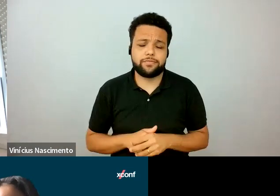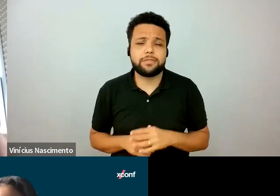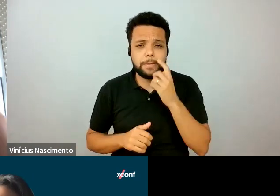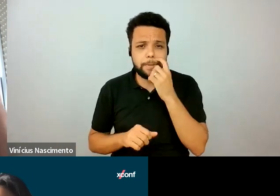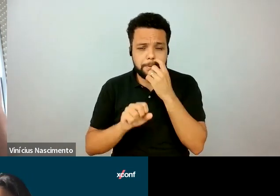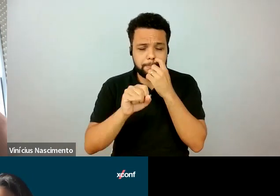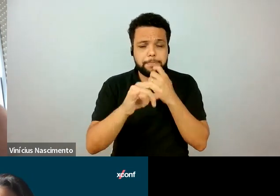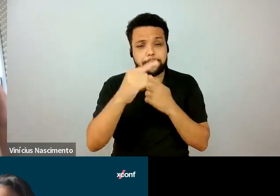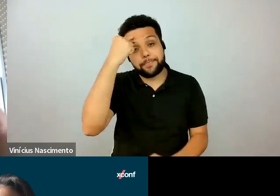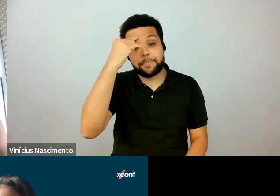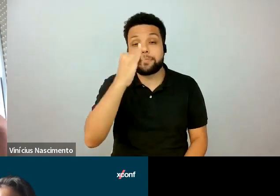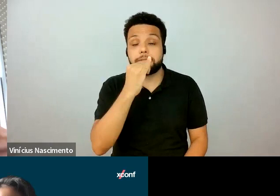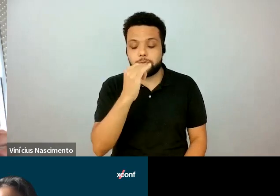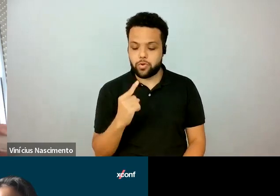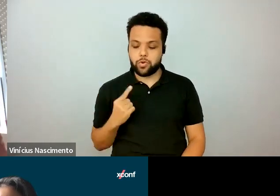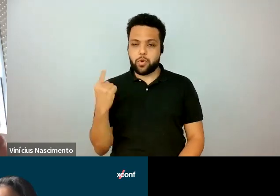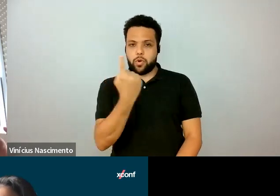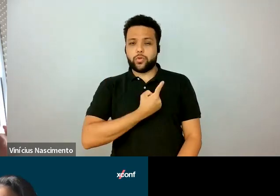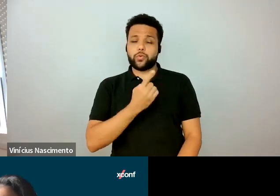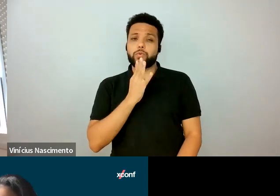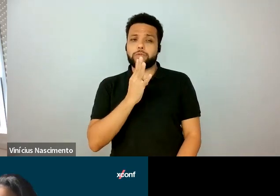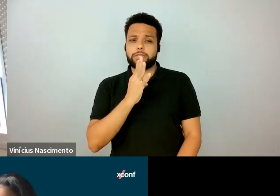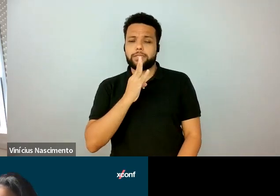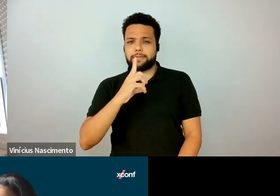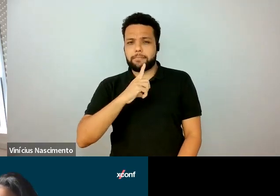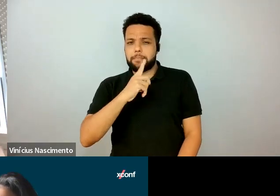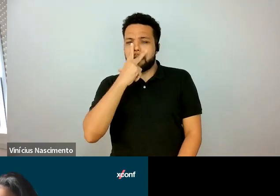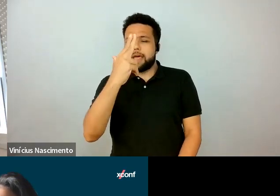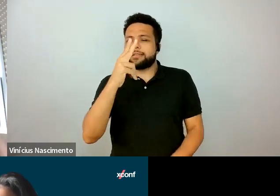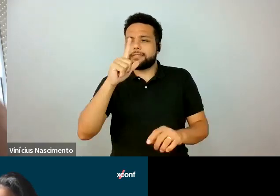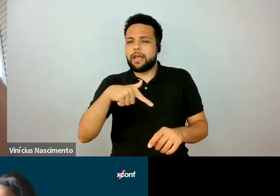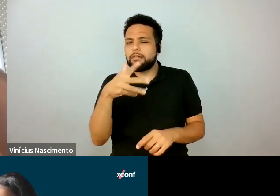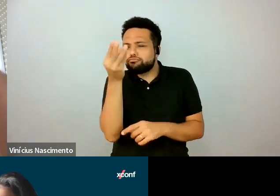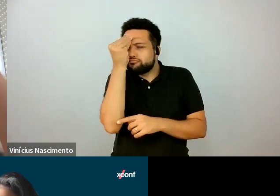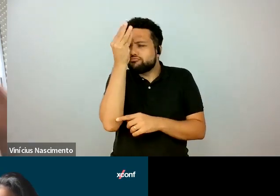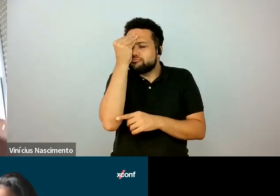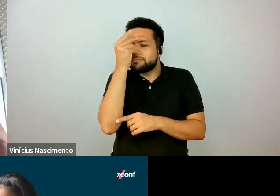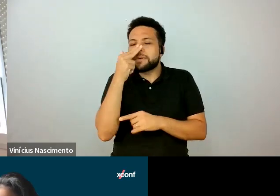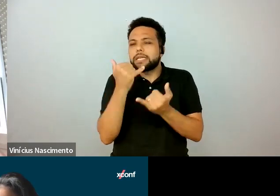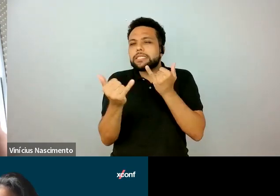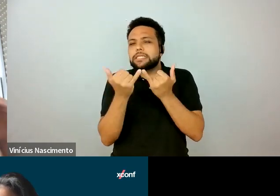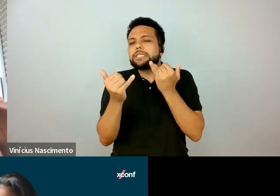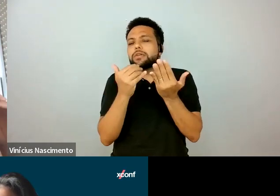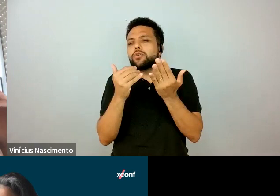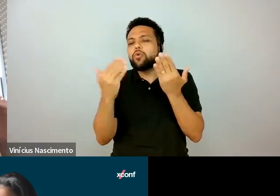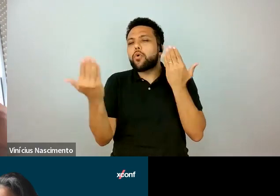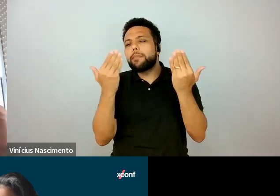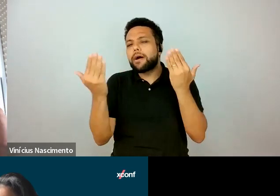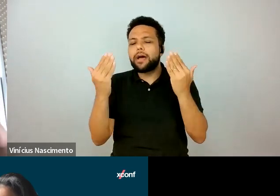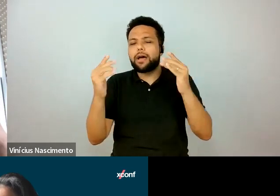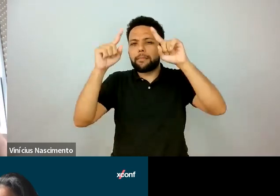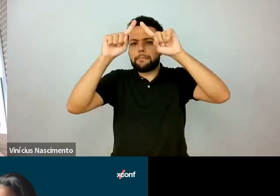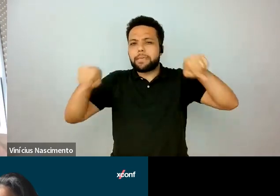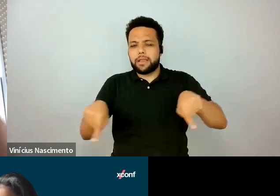o conhecimento que a gente tem é como se fosse uma pirâmide. Existe uma base